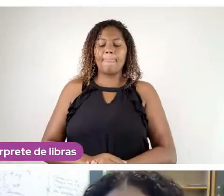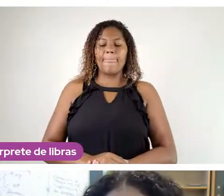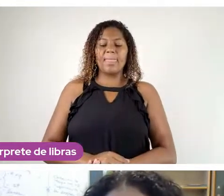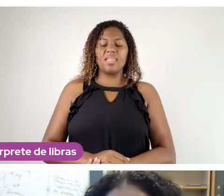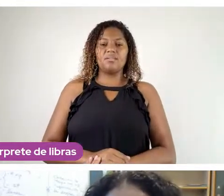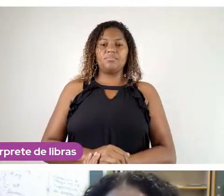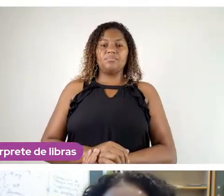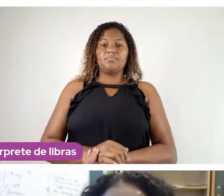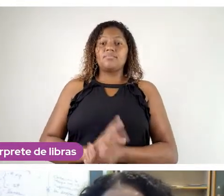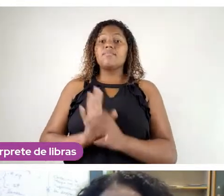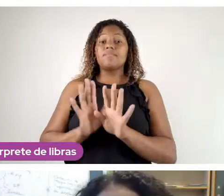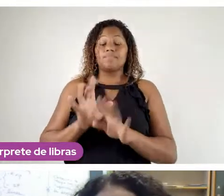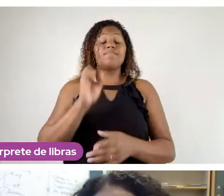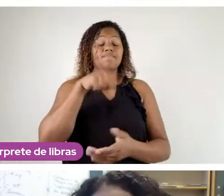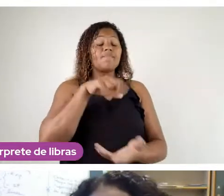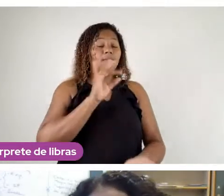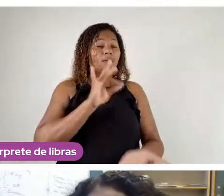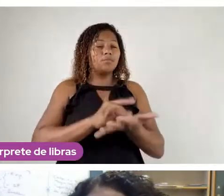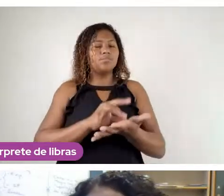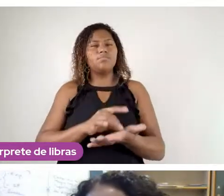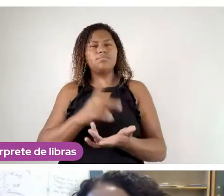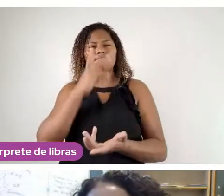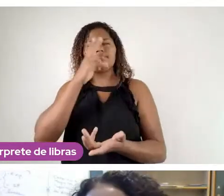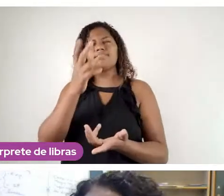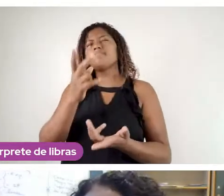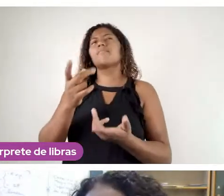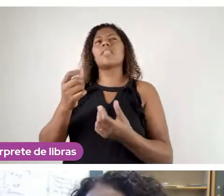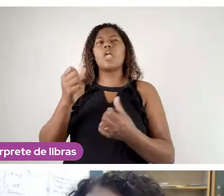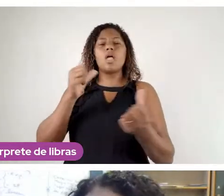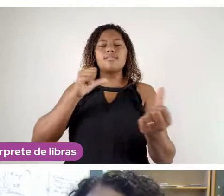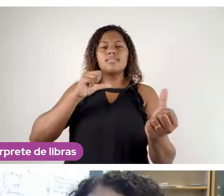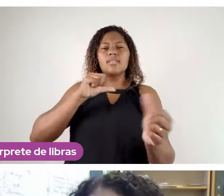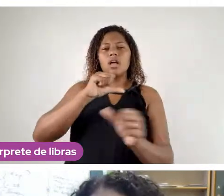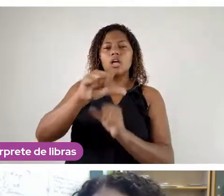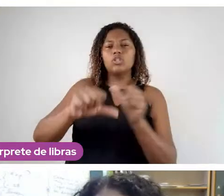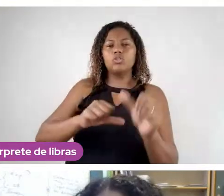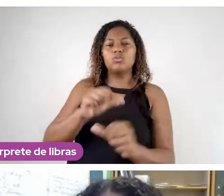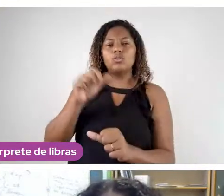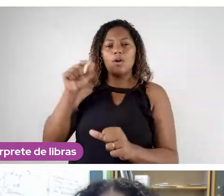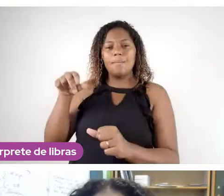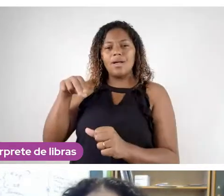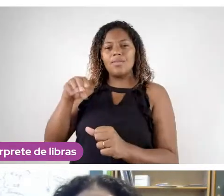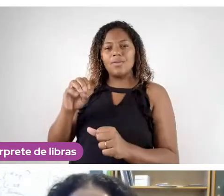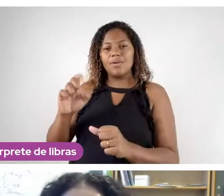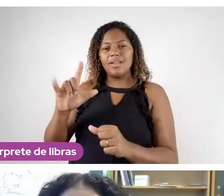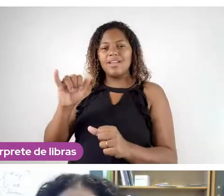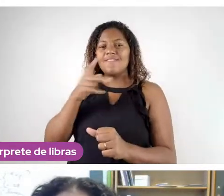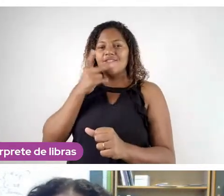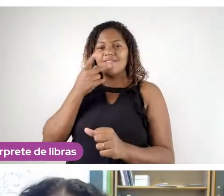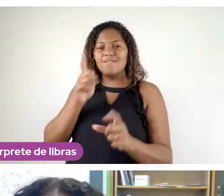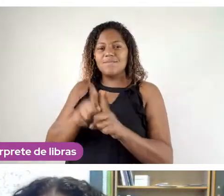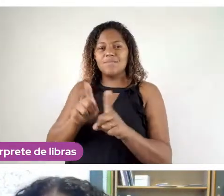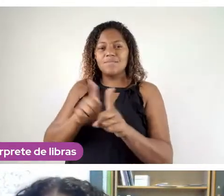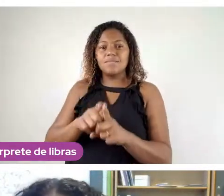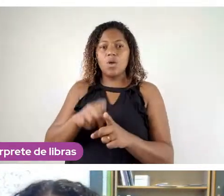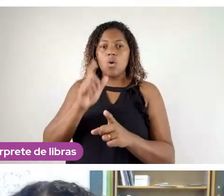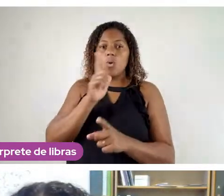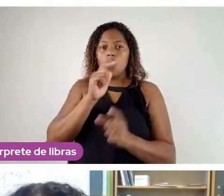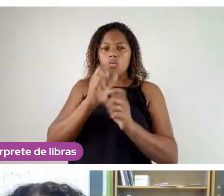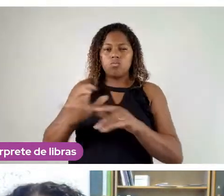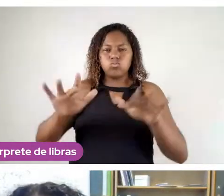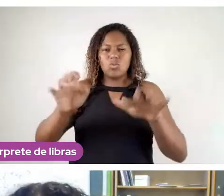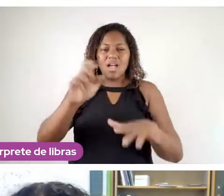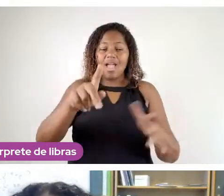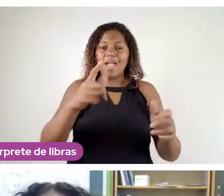Não, de fato, é como transformar, né? É o que falou a Noelle. Falou Noélia, o oceano ele não é o problema, ele é